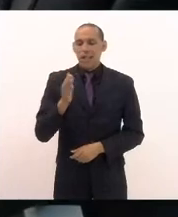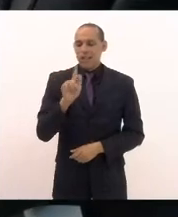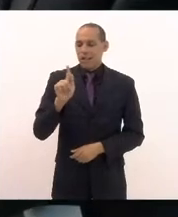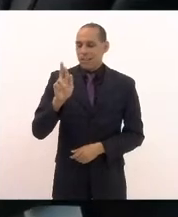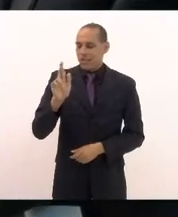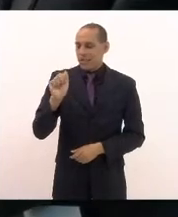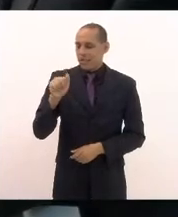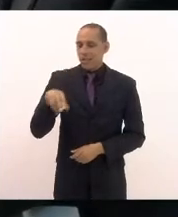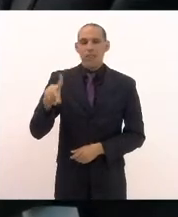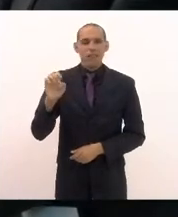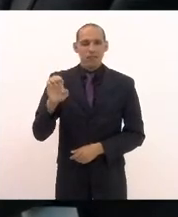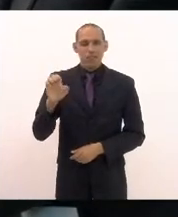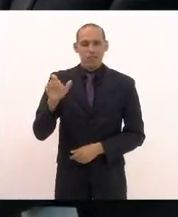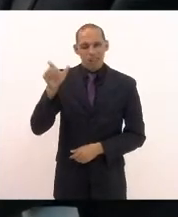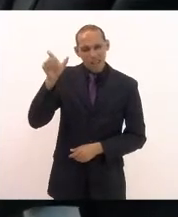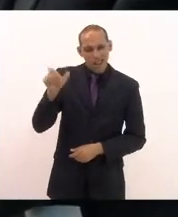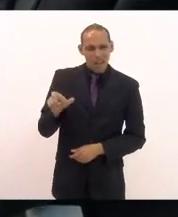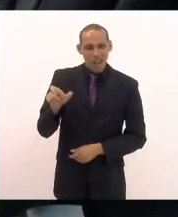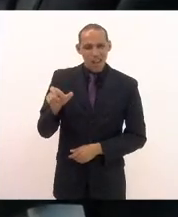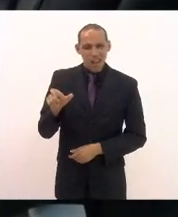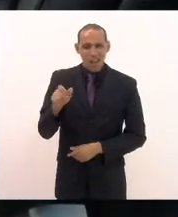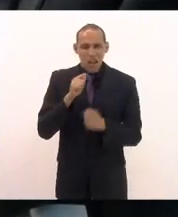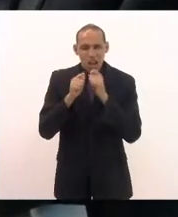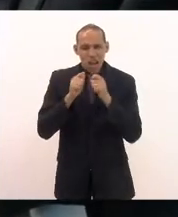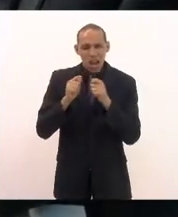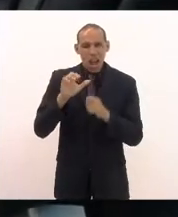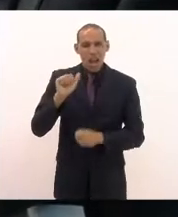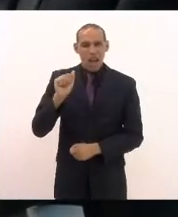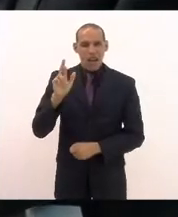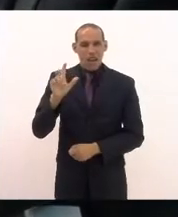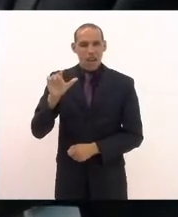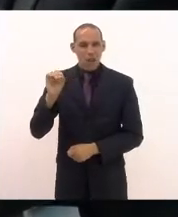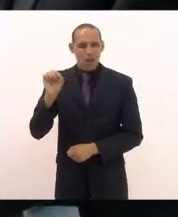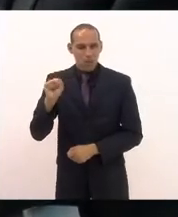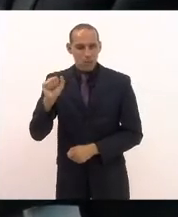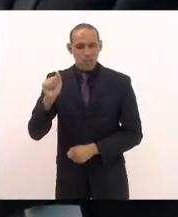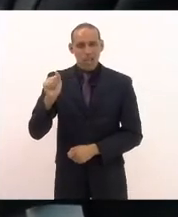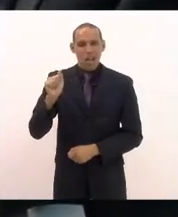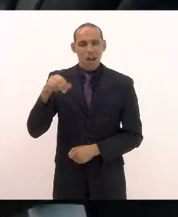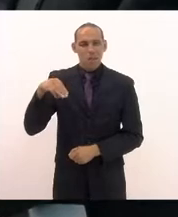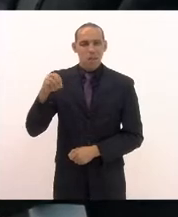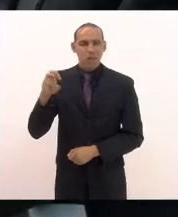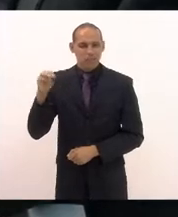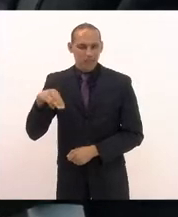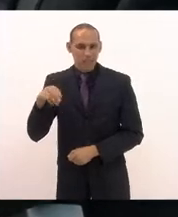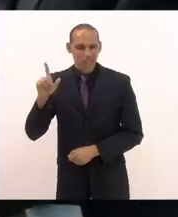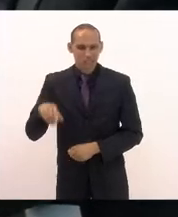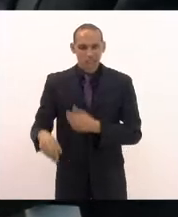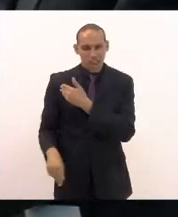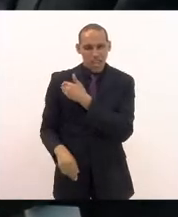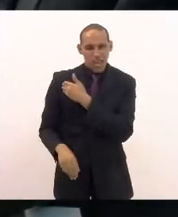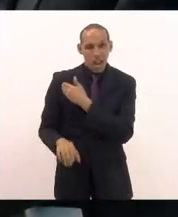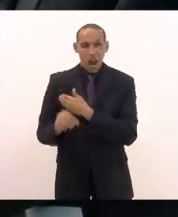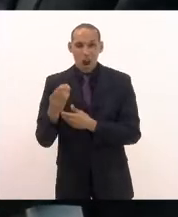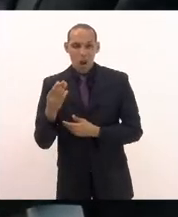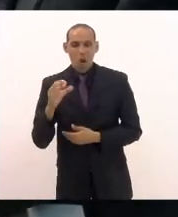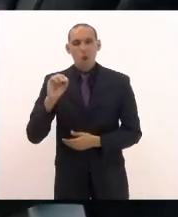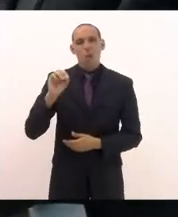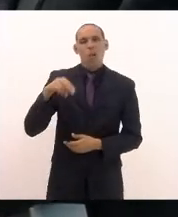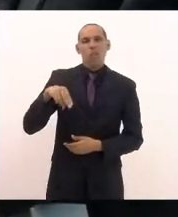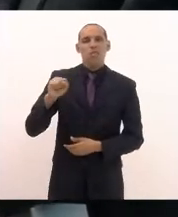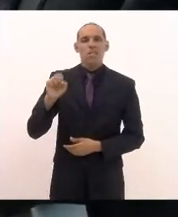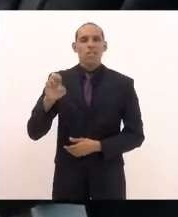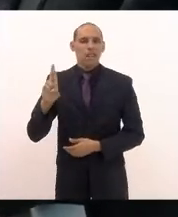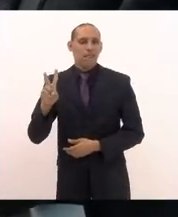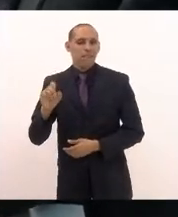Carlos Amorim seja de direita ou muito menos conservador. Então, ele deixa claro como foi